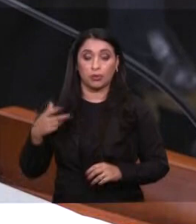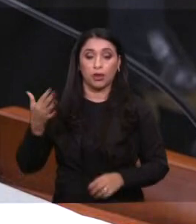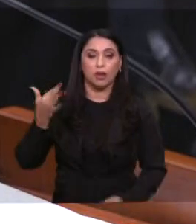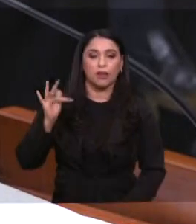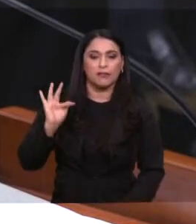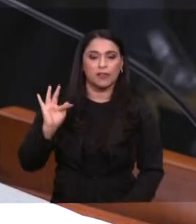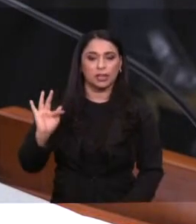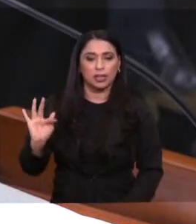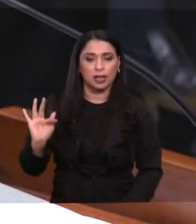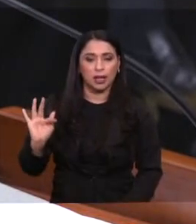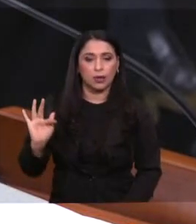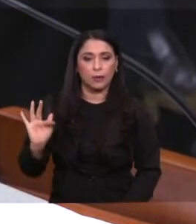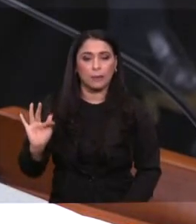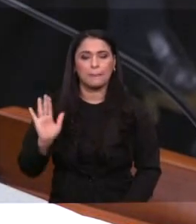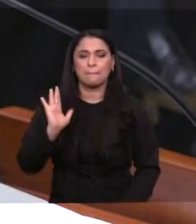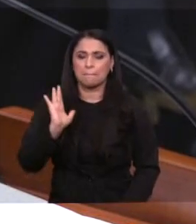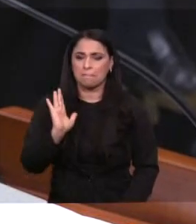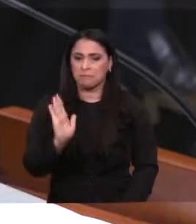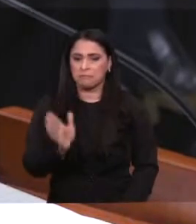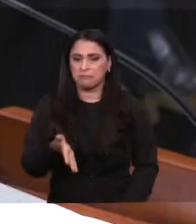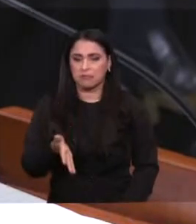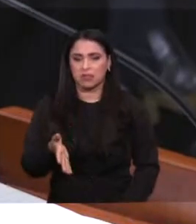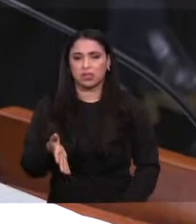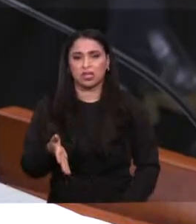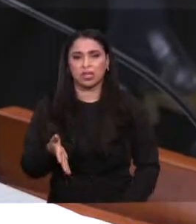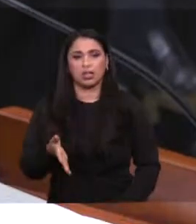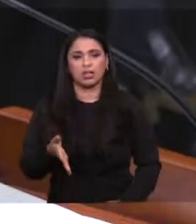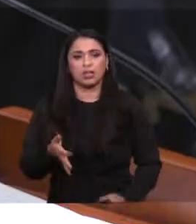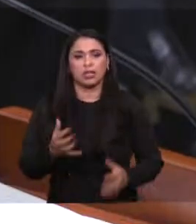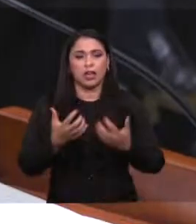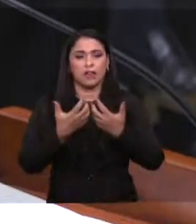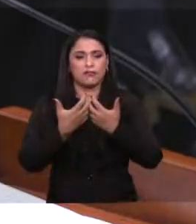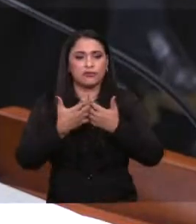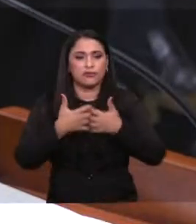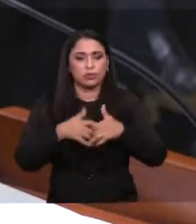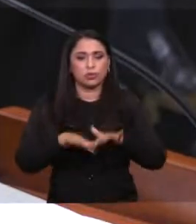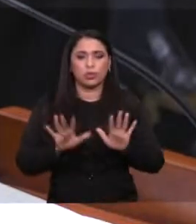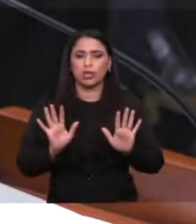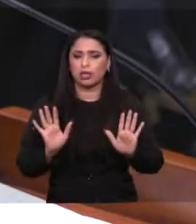isto já está em pleno funcionamento